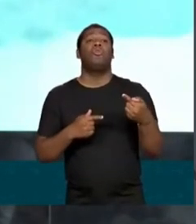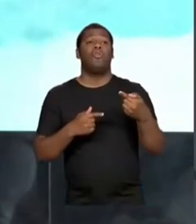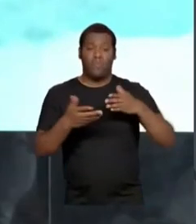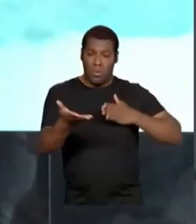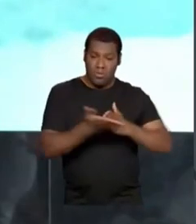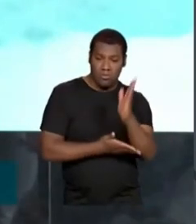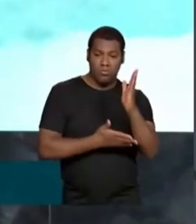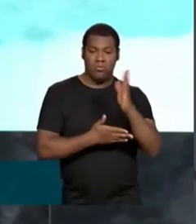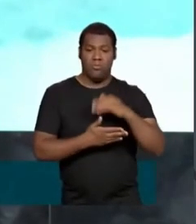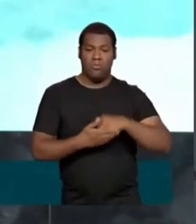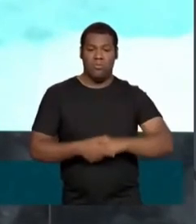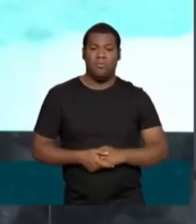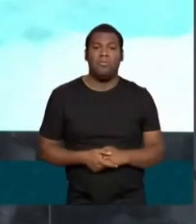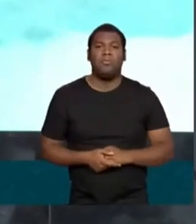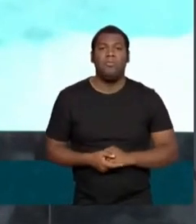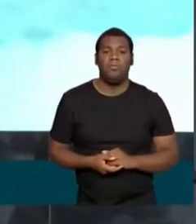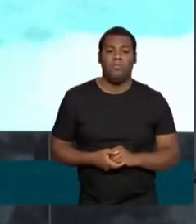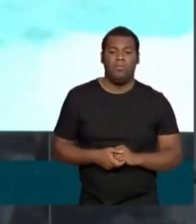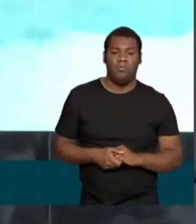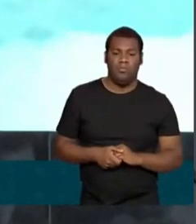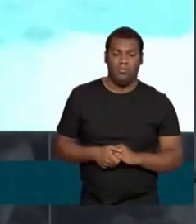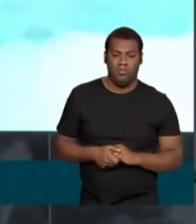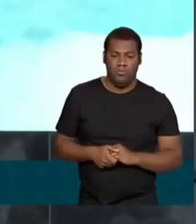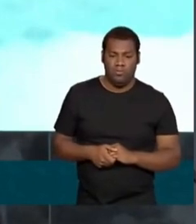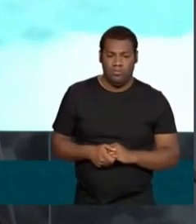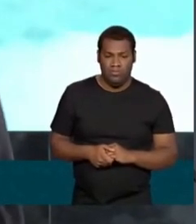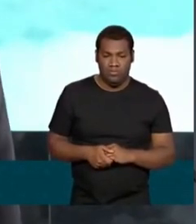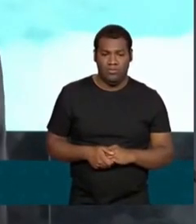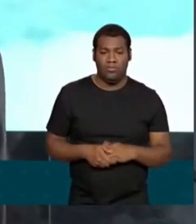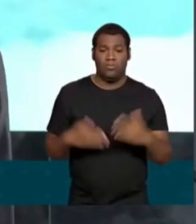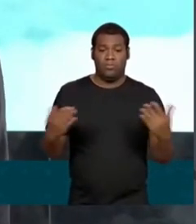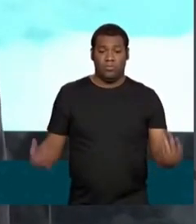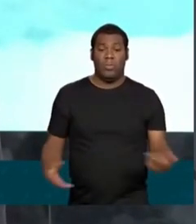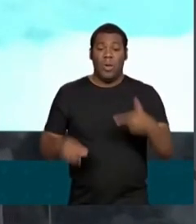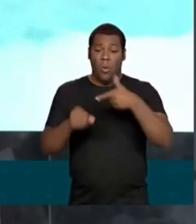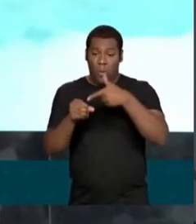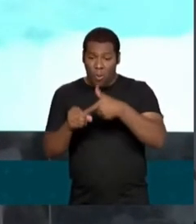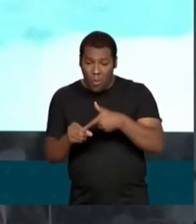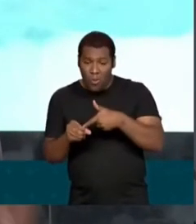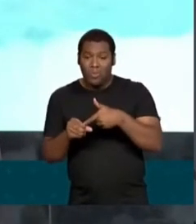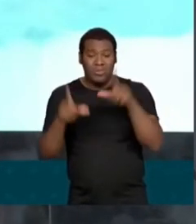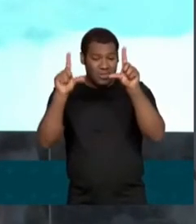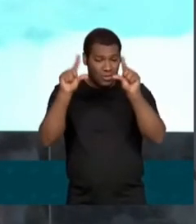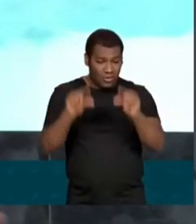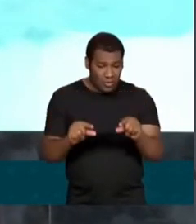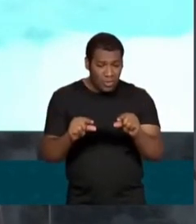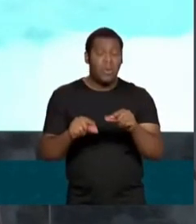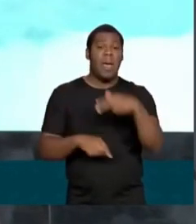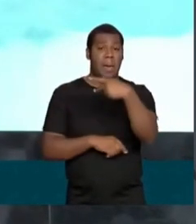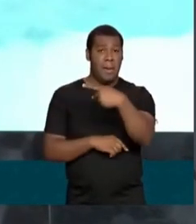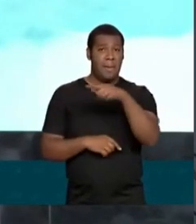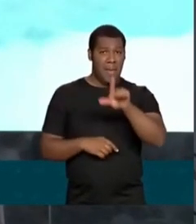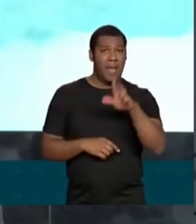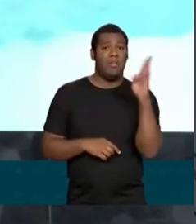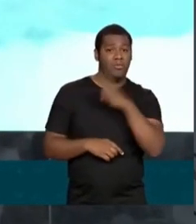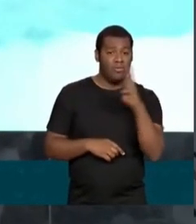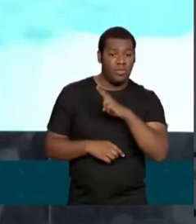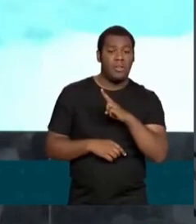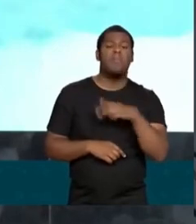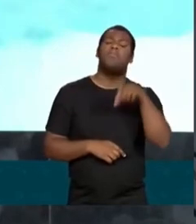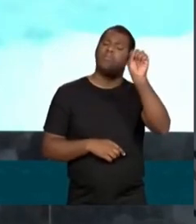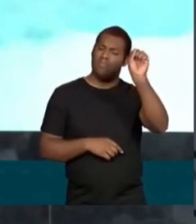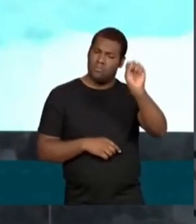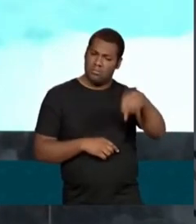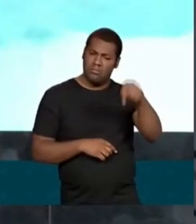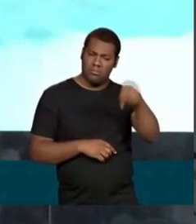temos aceleração dos combustíveis Provavelmente sim porque ele não pode ser emendado nenhuma outra MP é